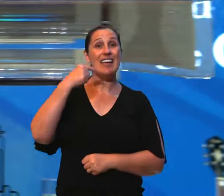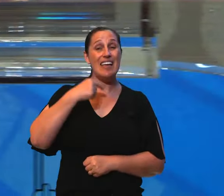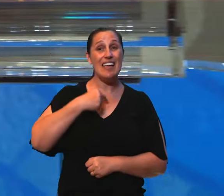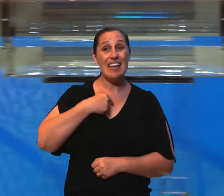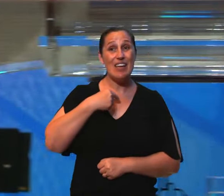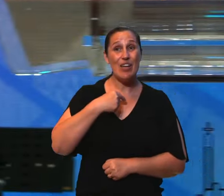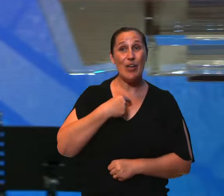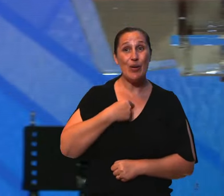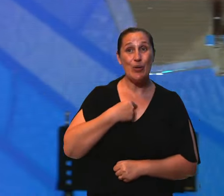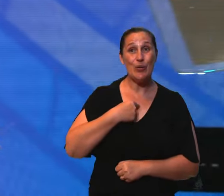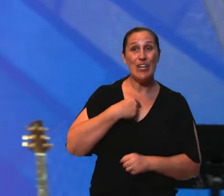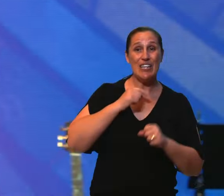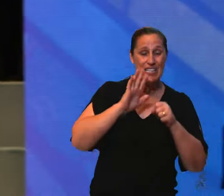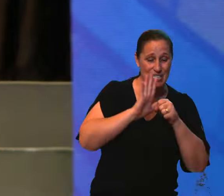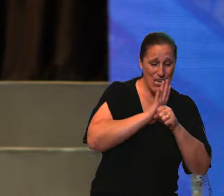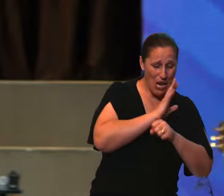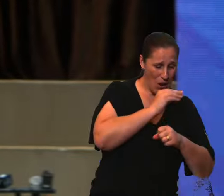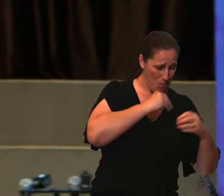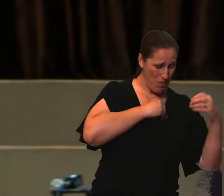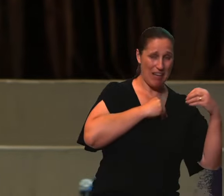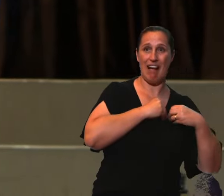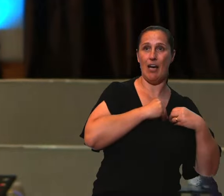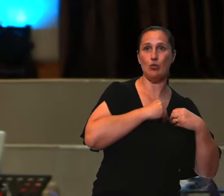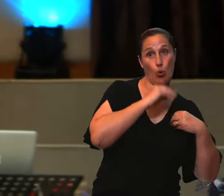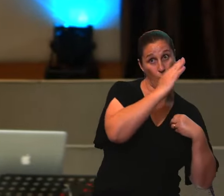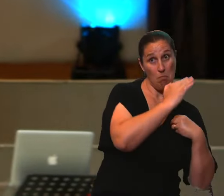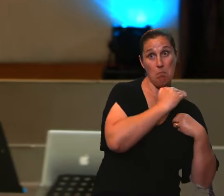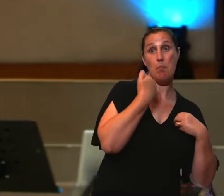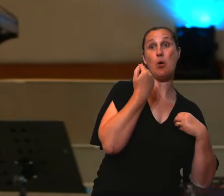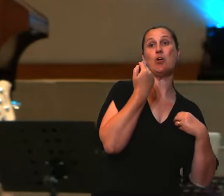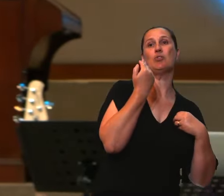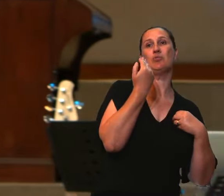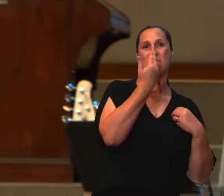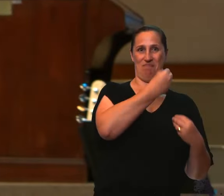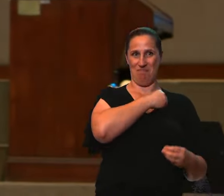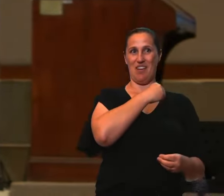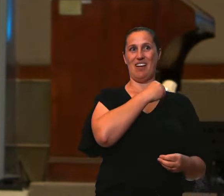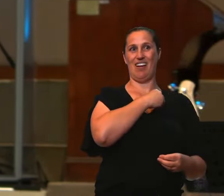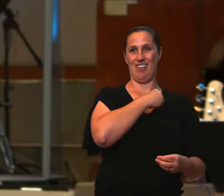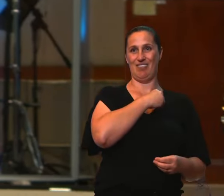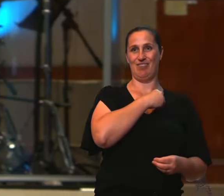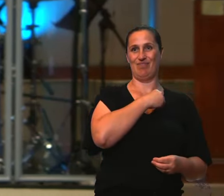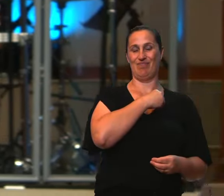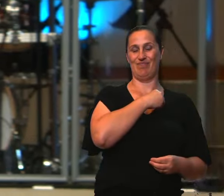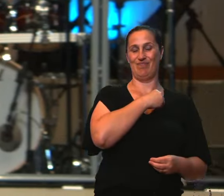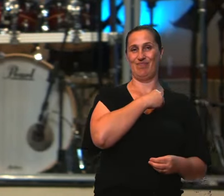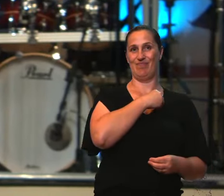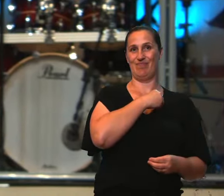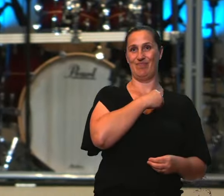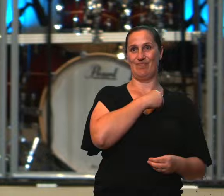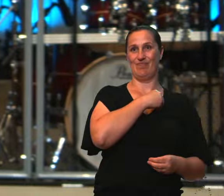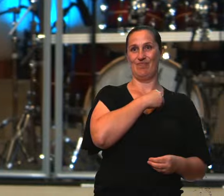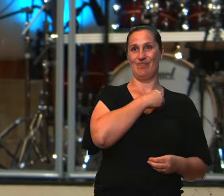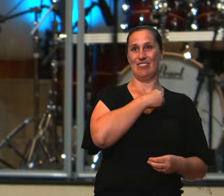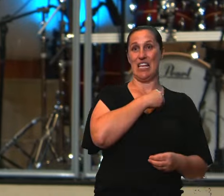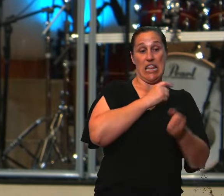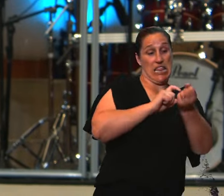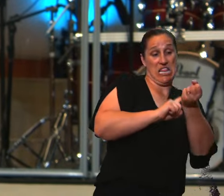morto nos meus pecados sendo direcionado pela cabeça de outros e